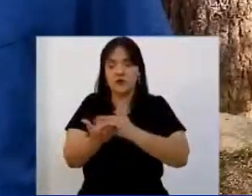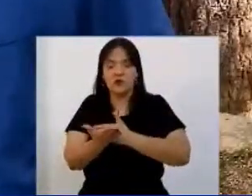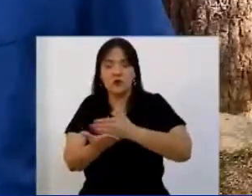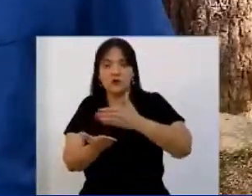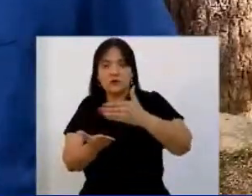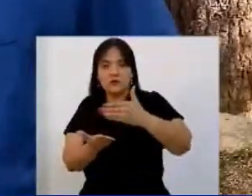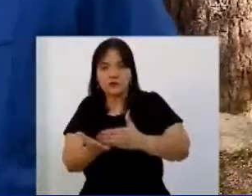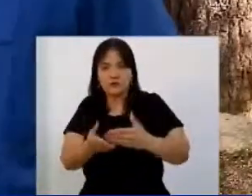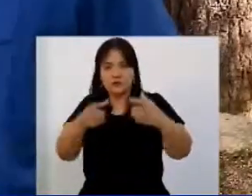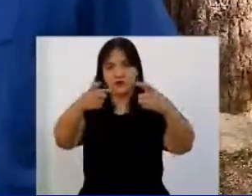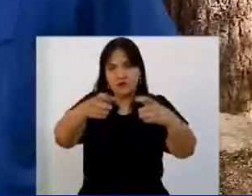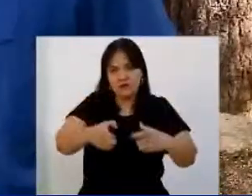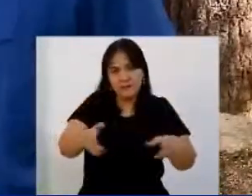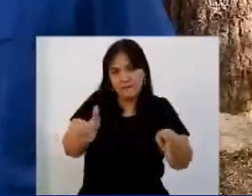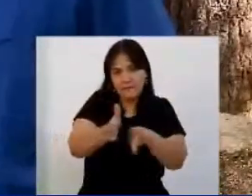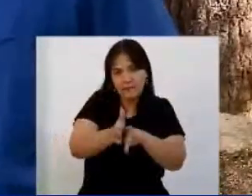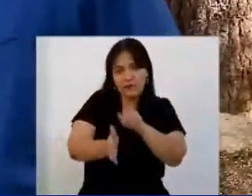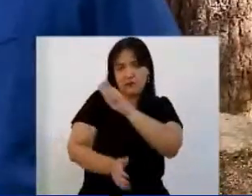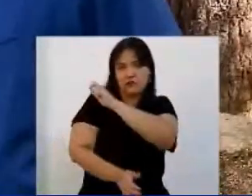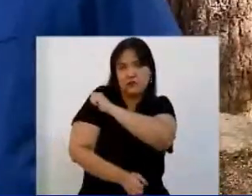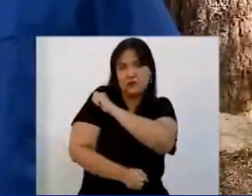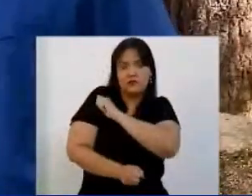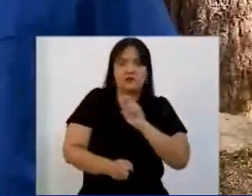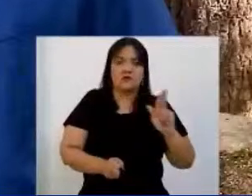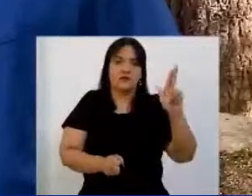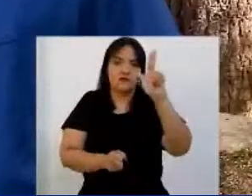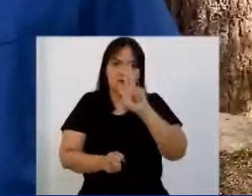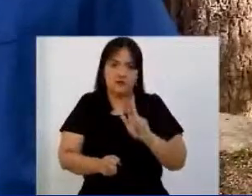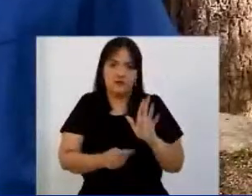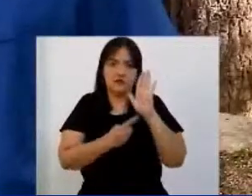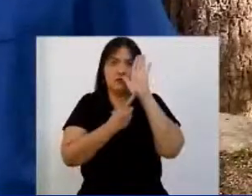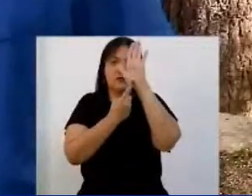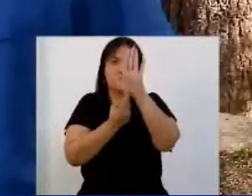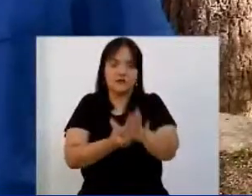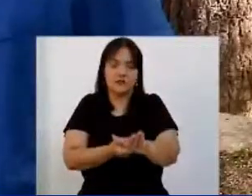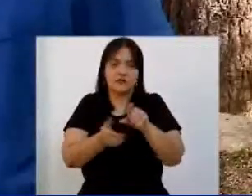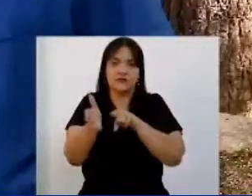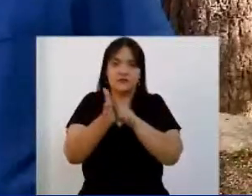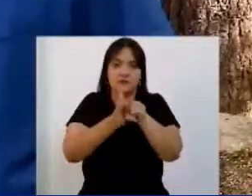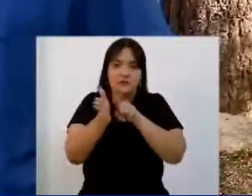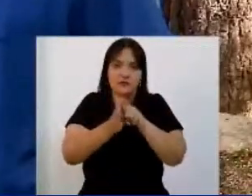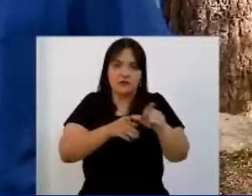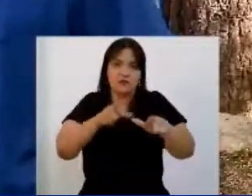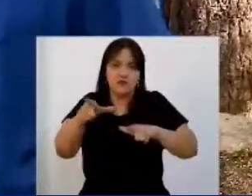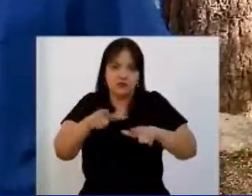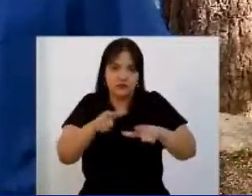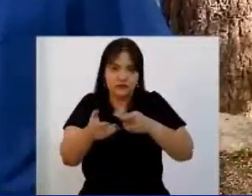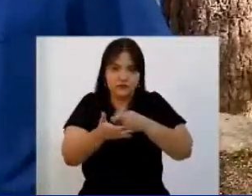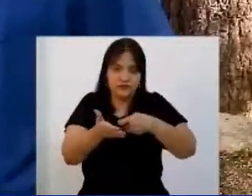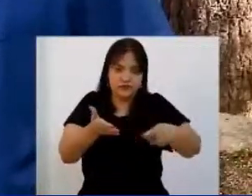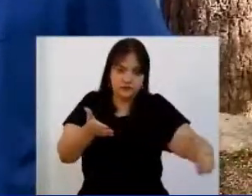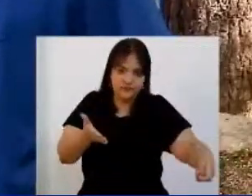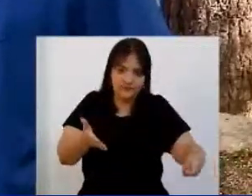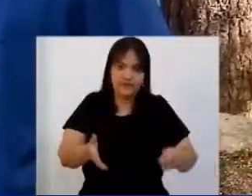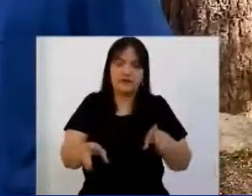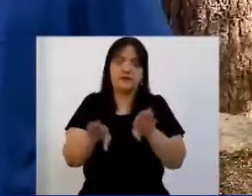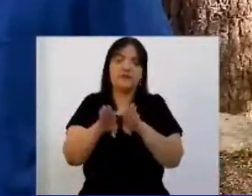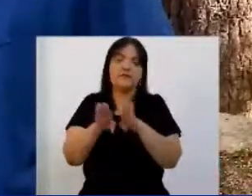real espaço para que os alunos da universidade pudessem apresentar seus trabalhos. Além